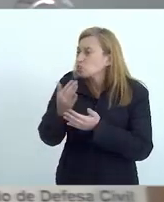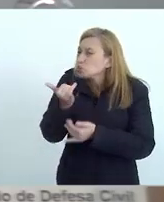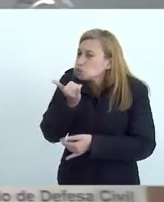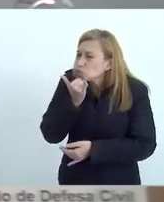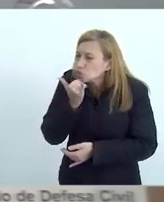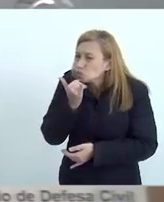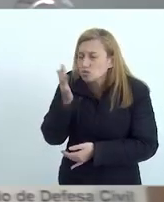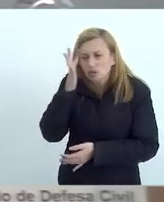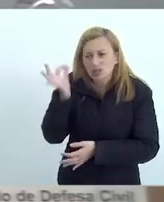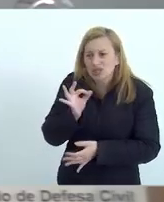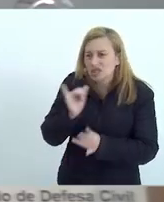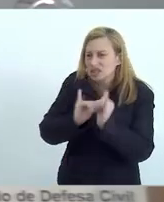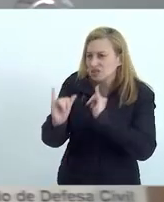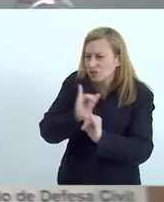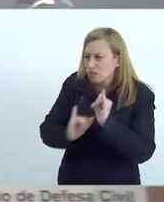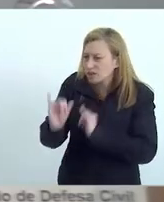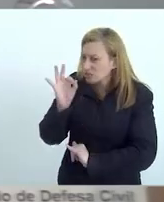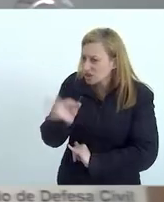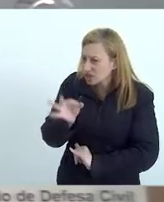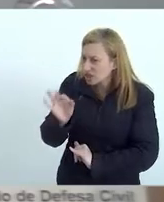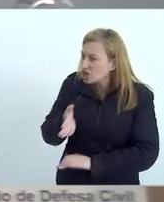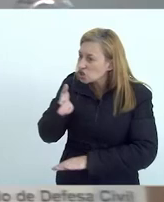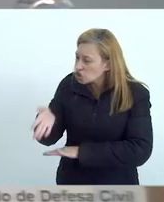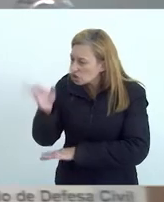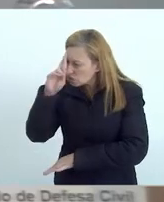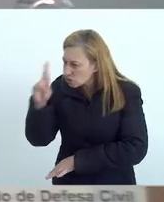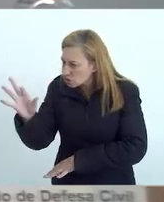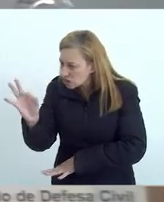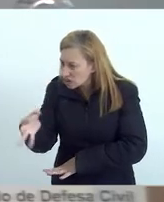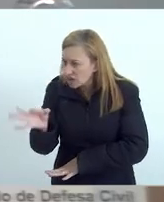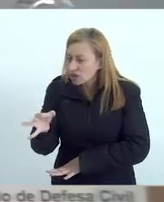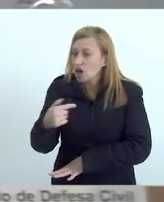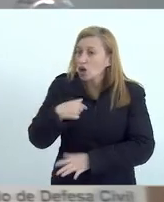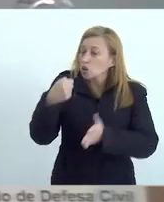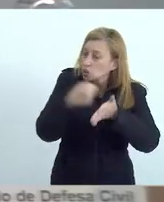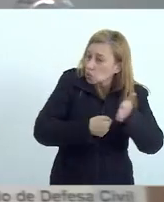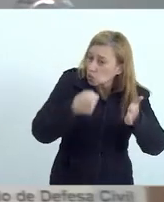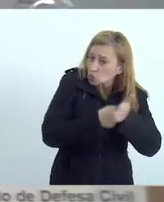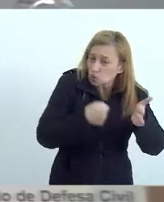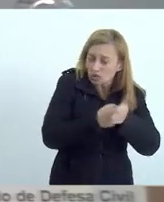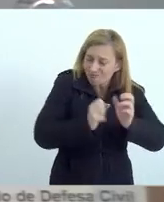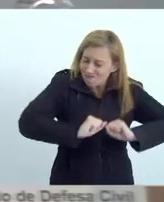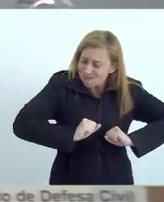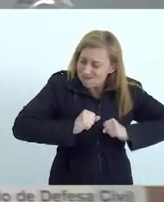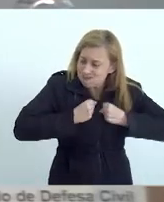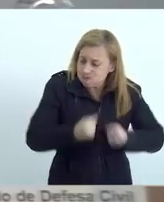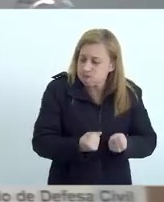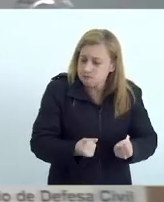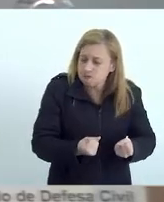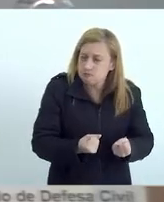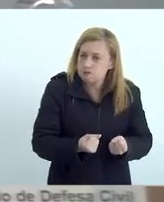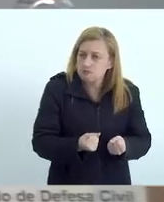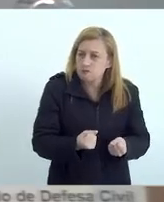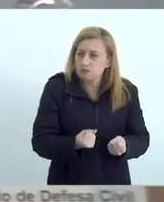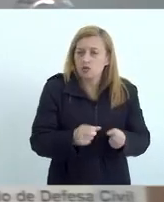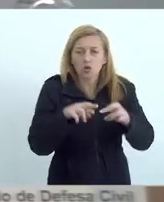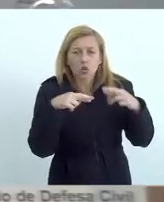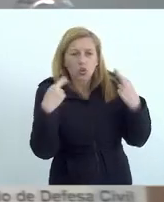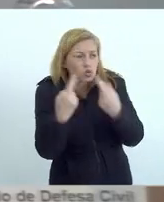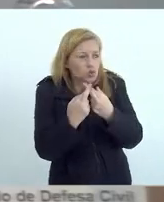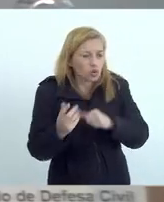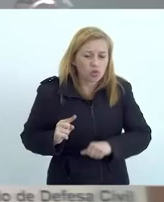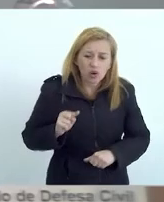todas as informações chegam de maneira correta no Senhor eu tô lutando bravamente em